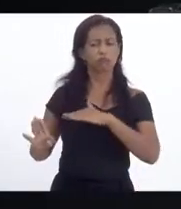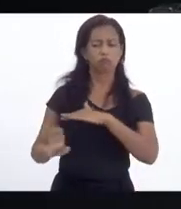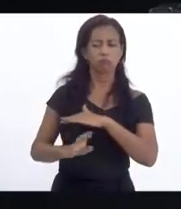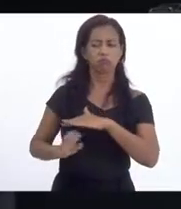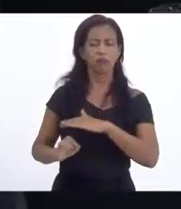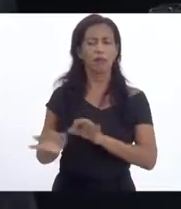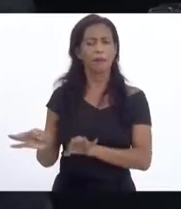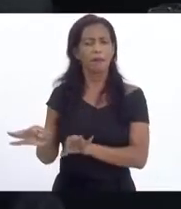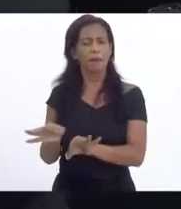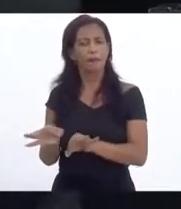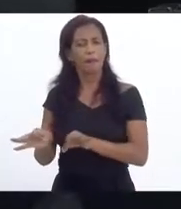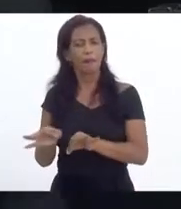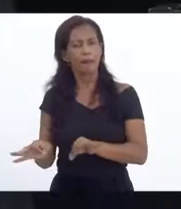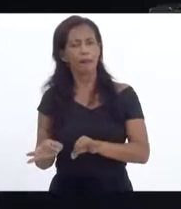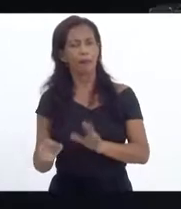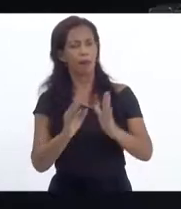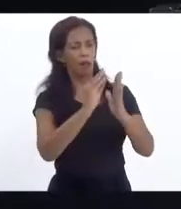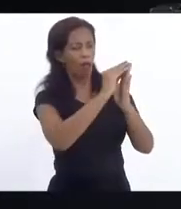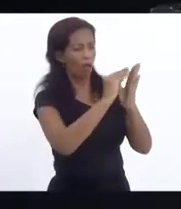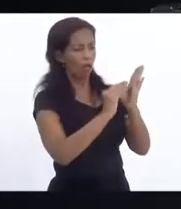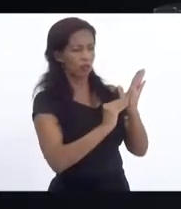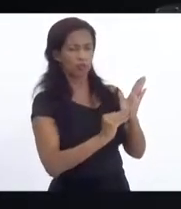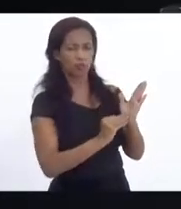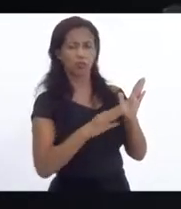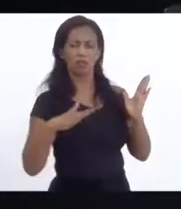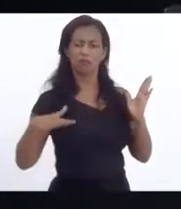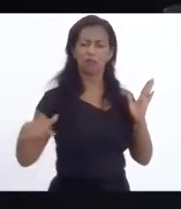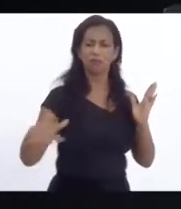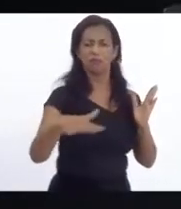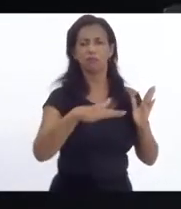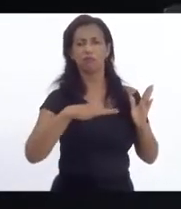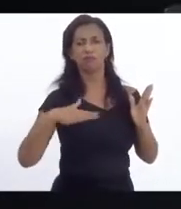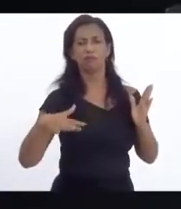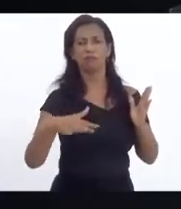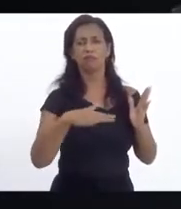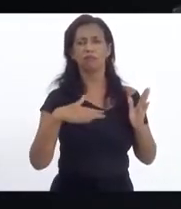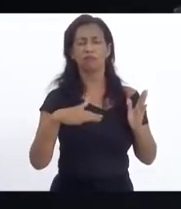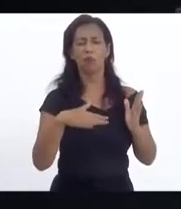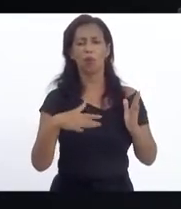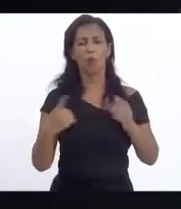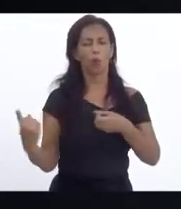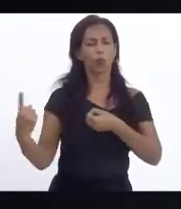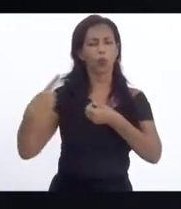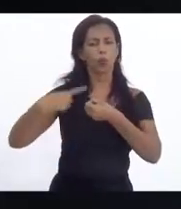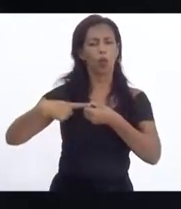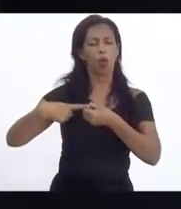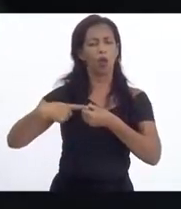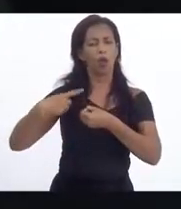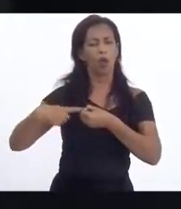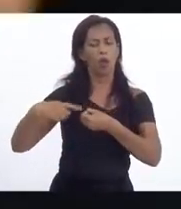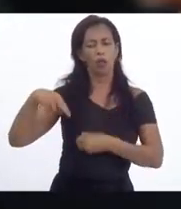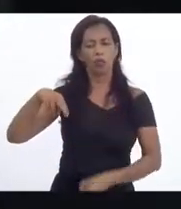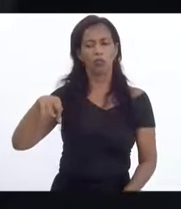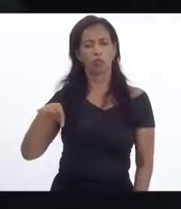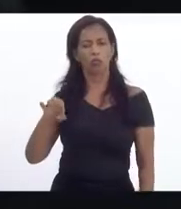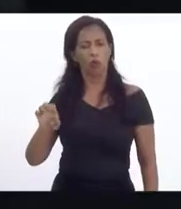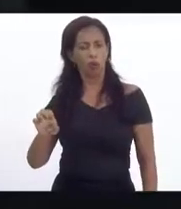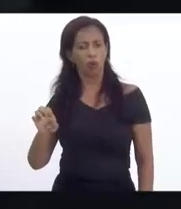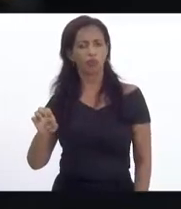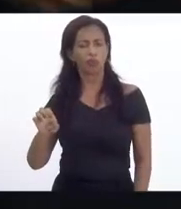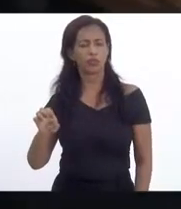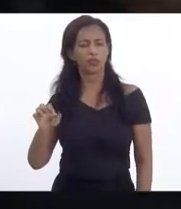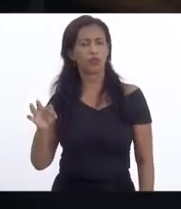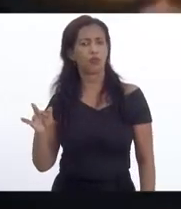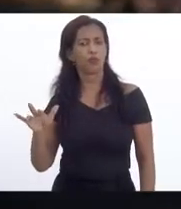uma agenda regional com os municípios norte e do